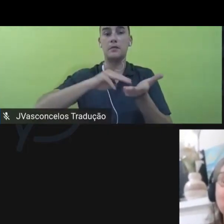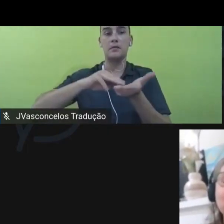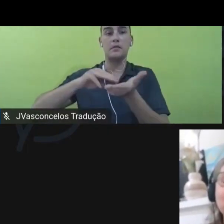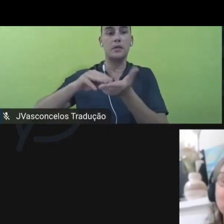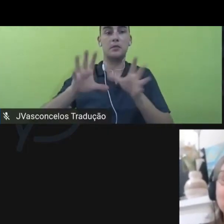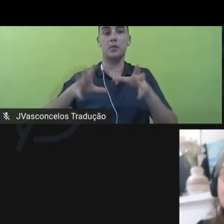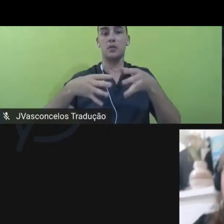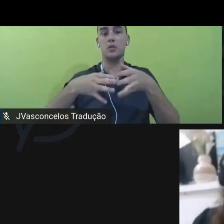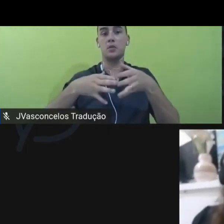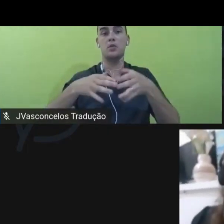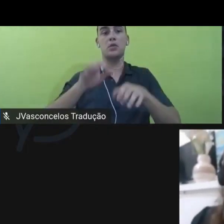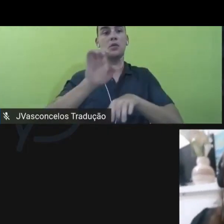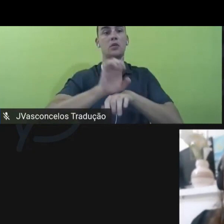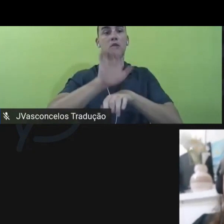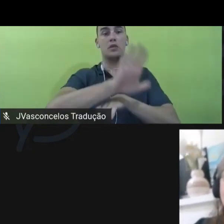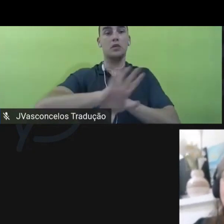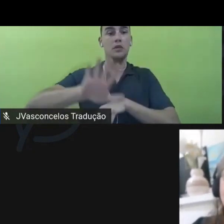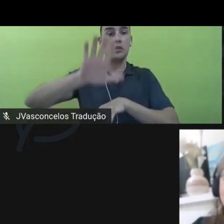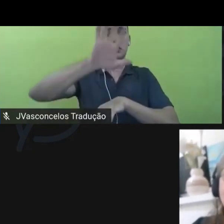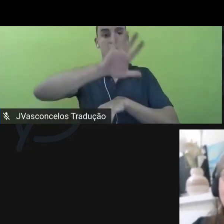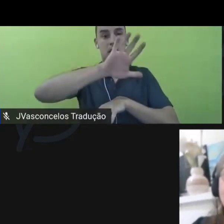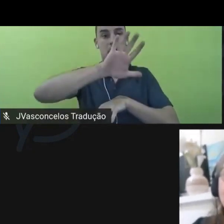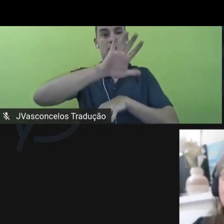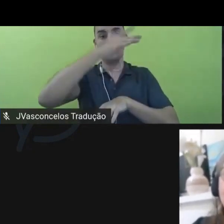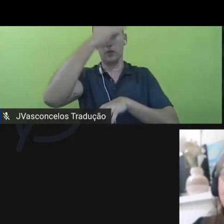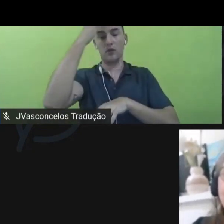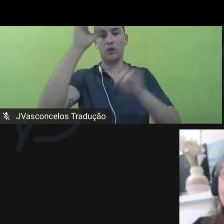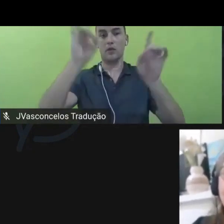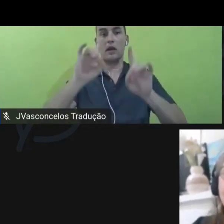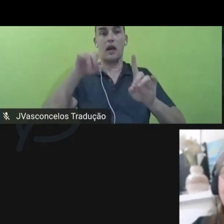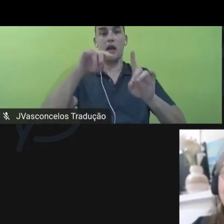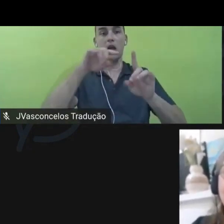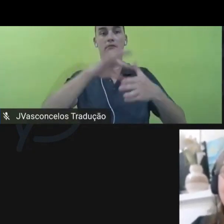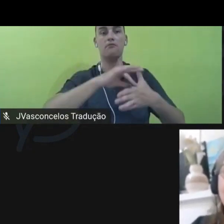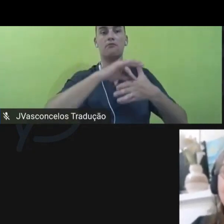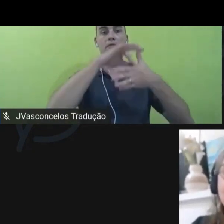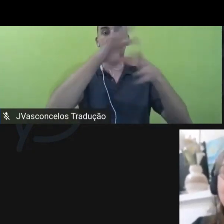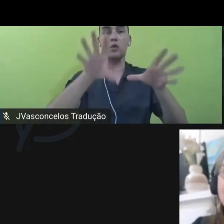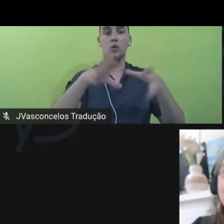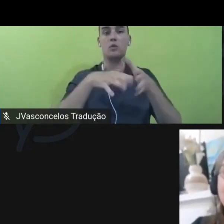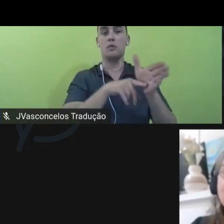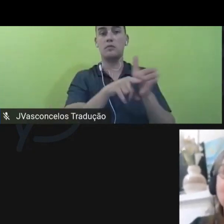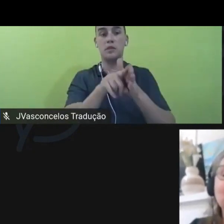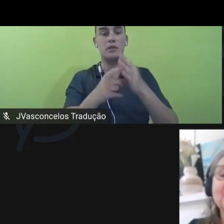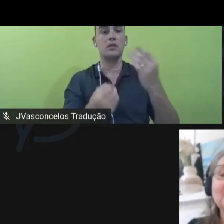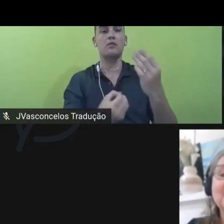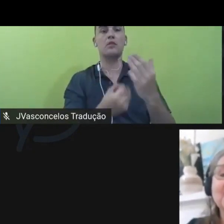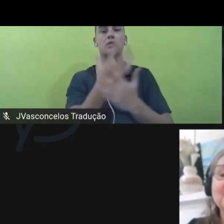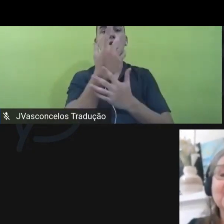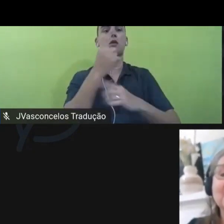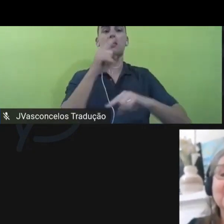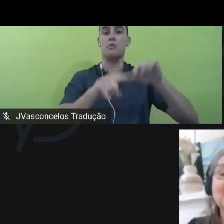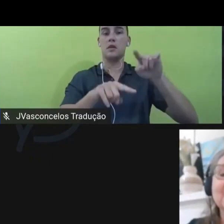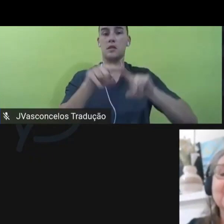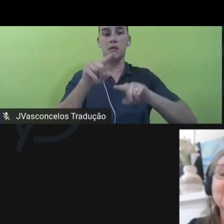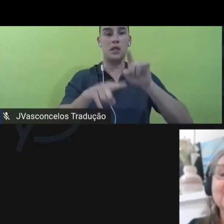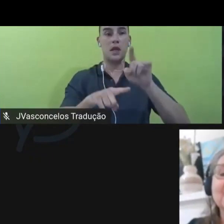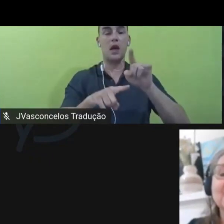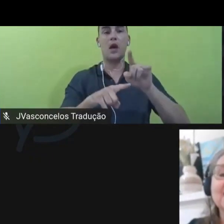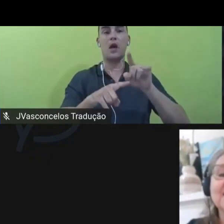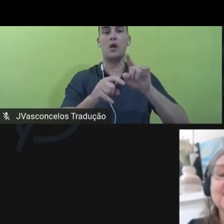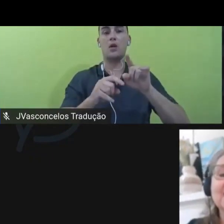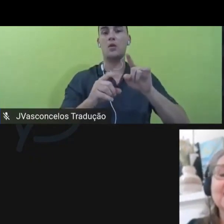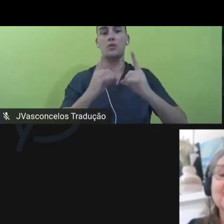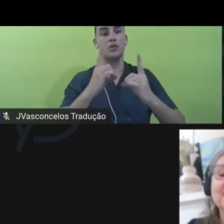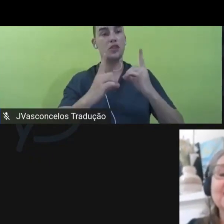com Deficiências. É líder do grupo de pesquisa, produção de materiais didáticos acessíveis para pessoas com